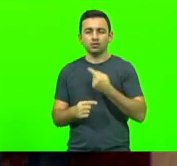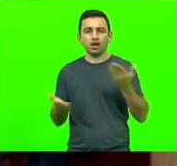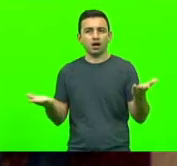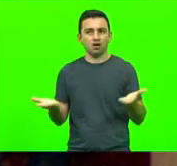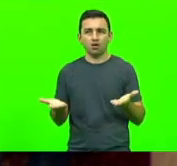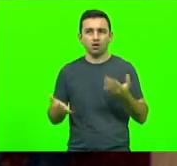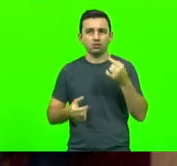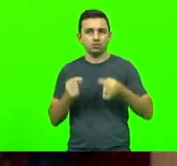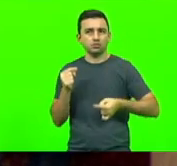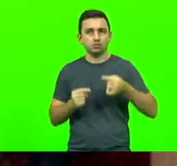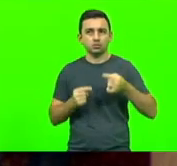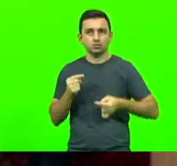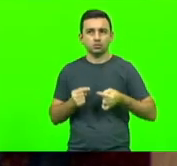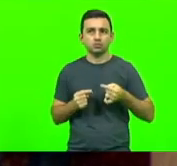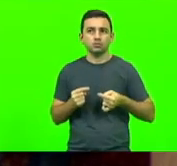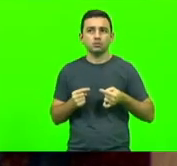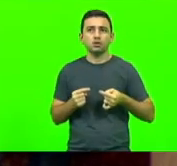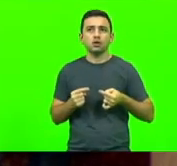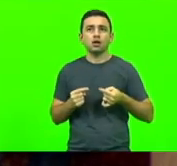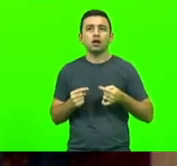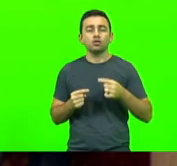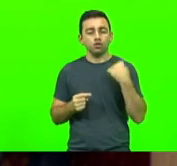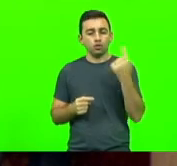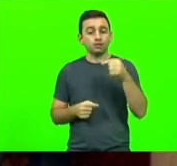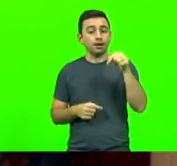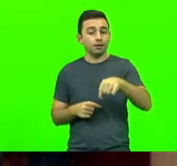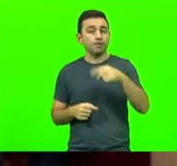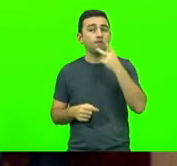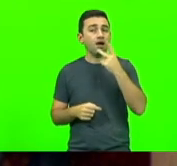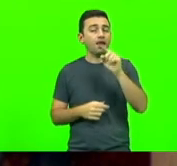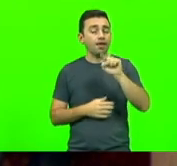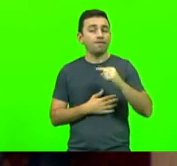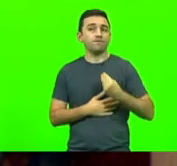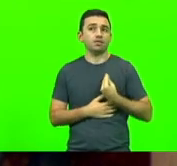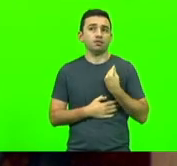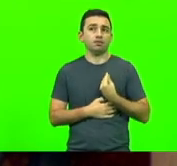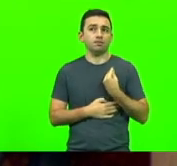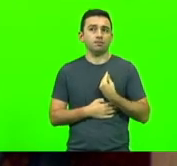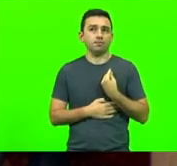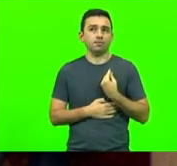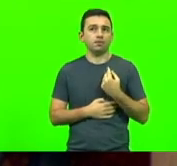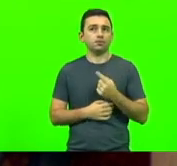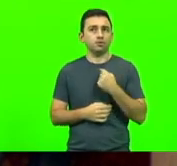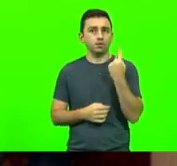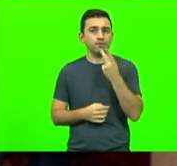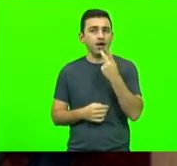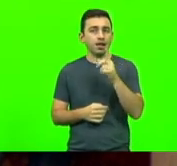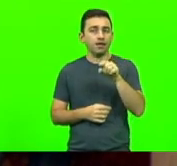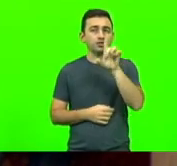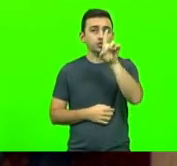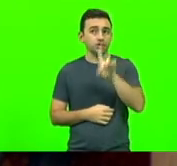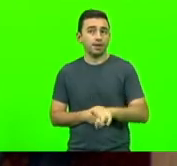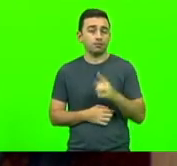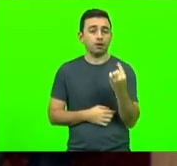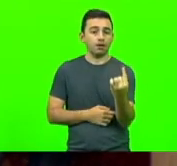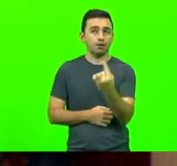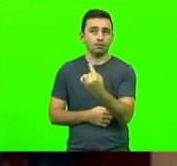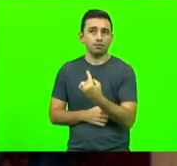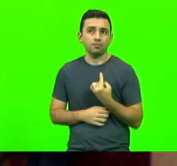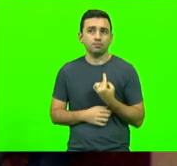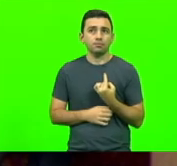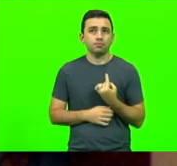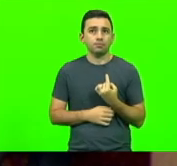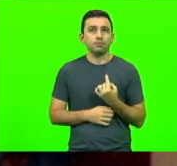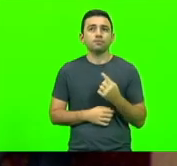aqui. Nós estamos falando de vidas, nós estamos falando de direitos individuais, nós